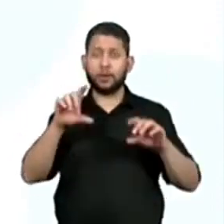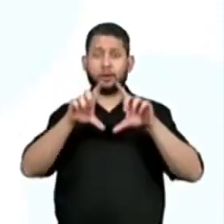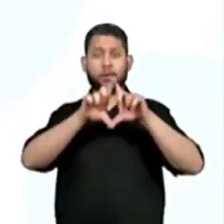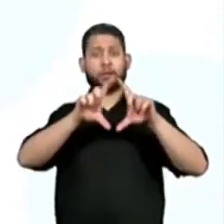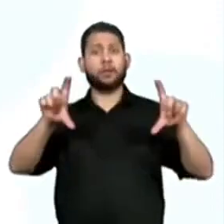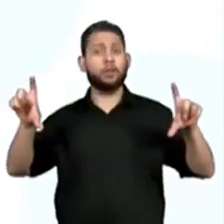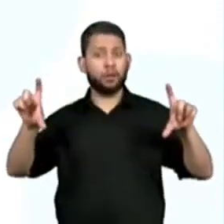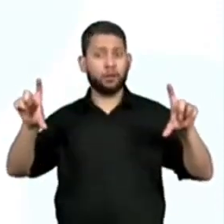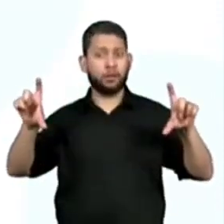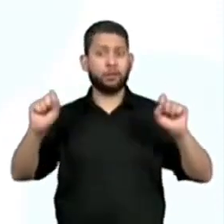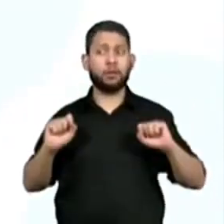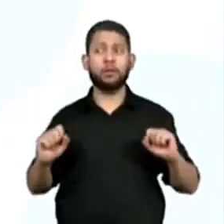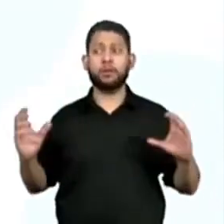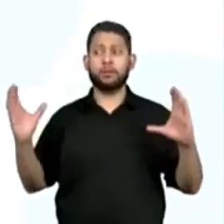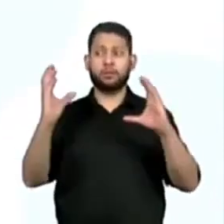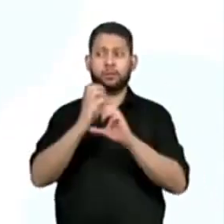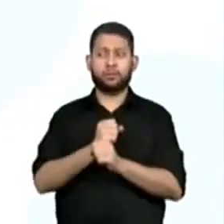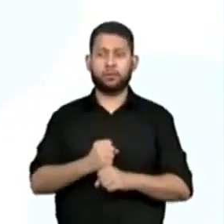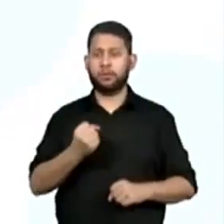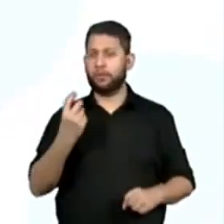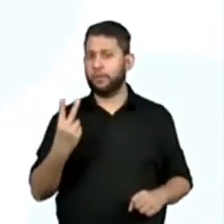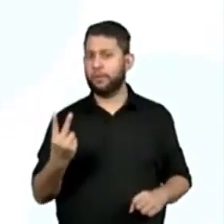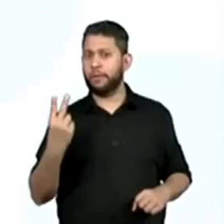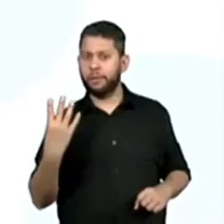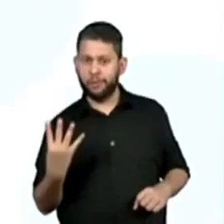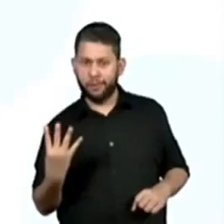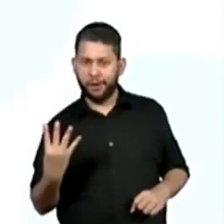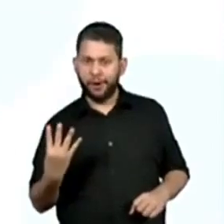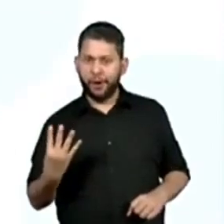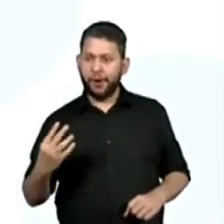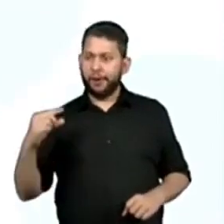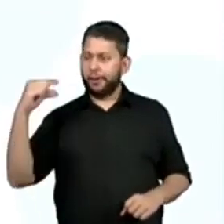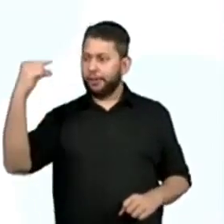ó já são 24 pedaços